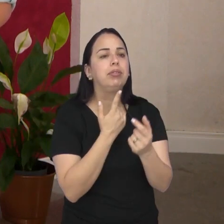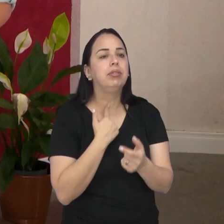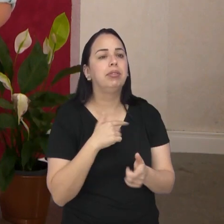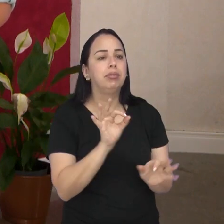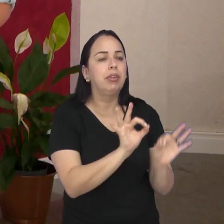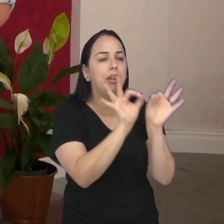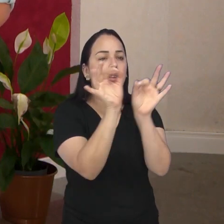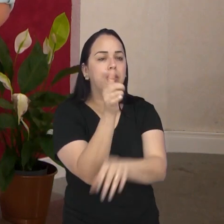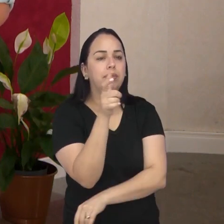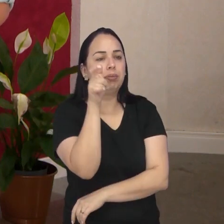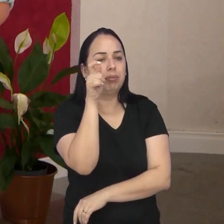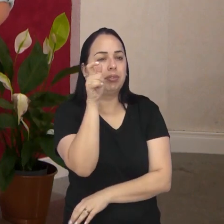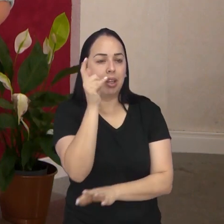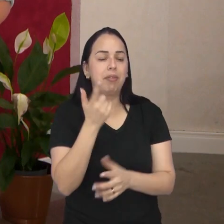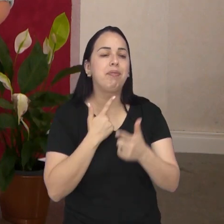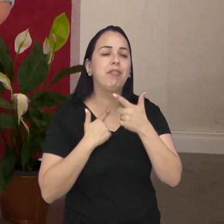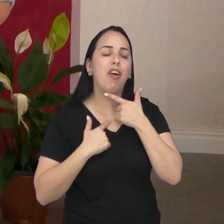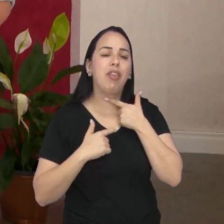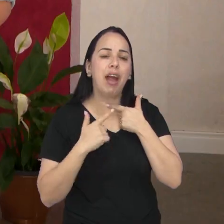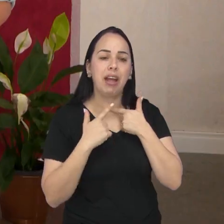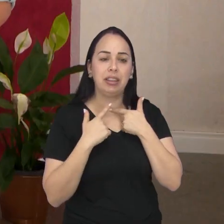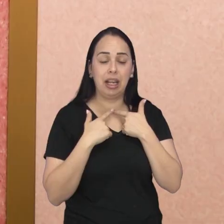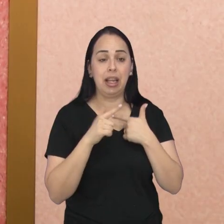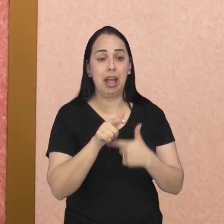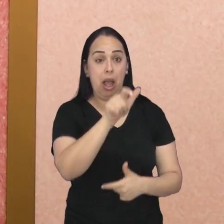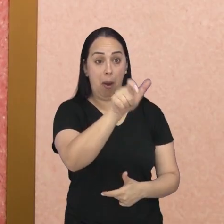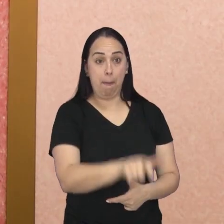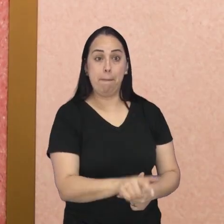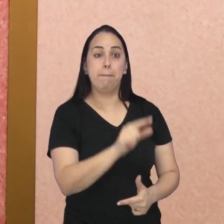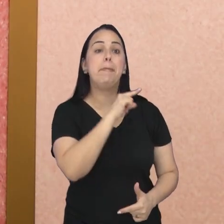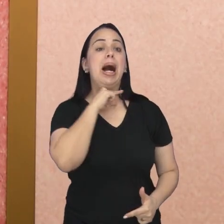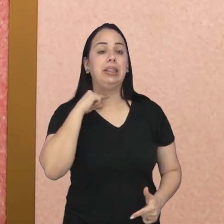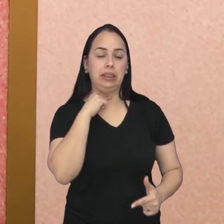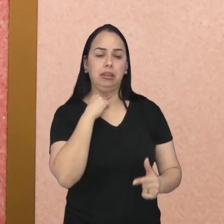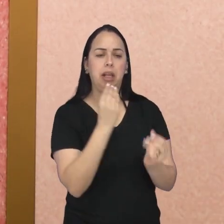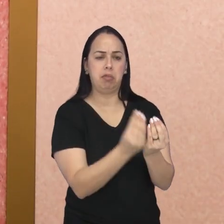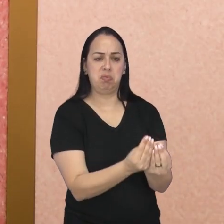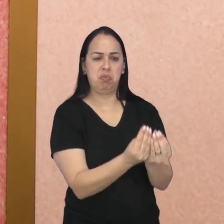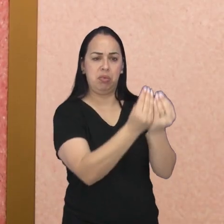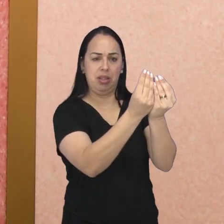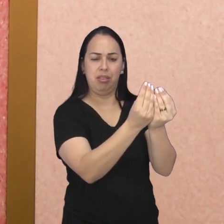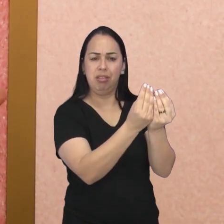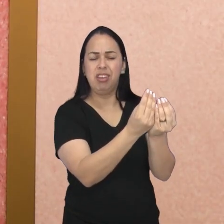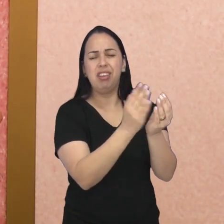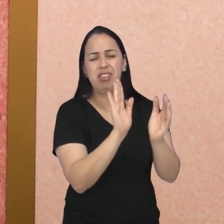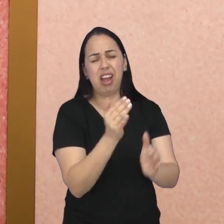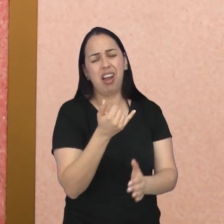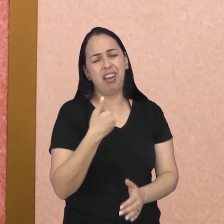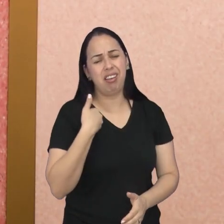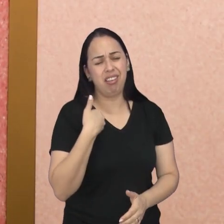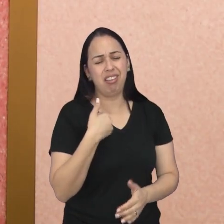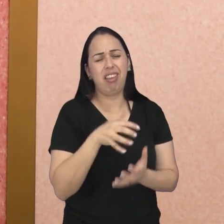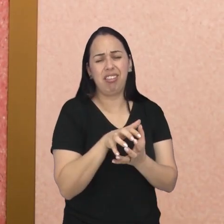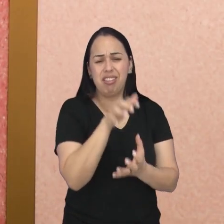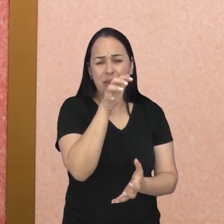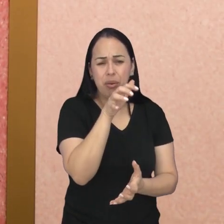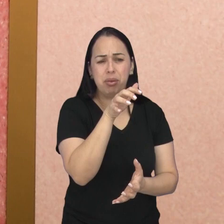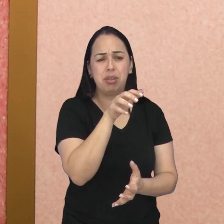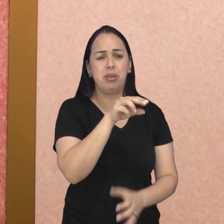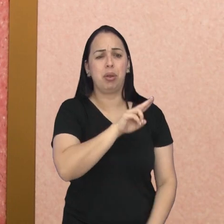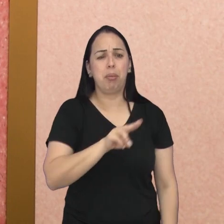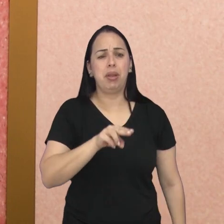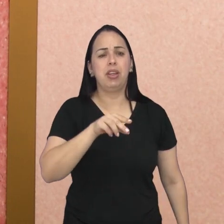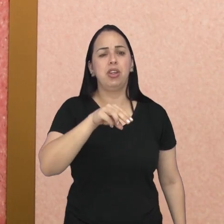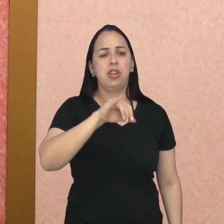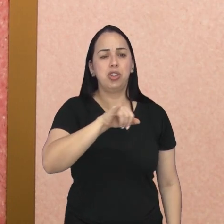vontade. Principalmente numa missa que me marcou muito, foi quando o padre que estava celebrando a missa, já de idade, o padre José de